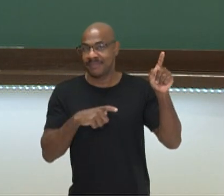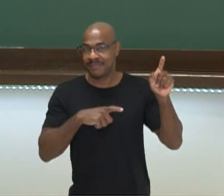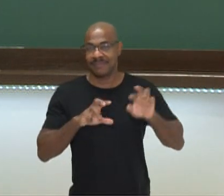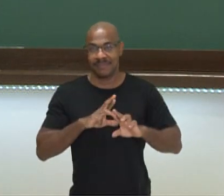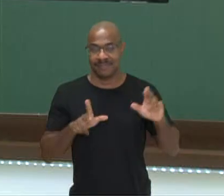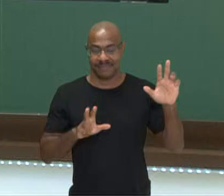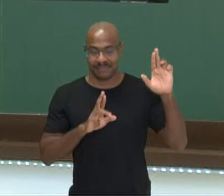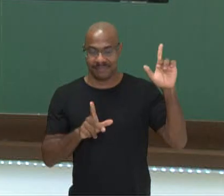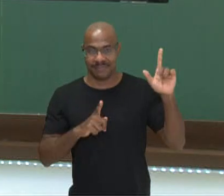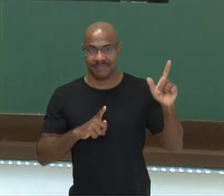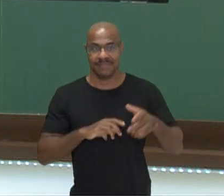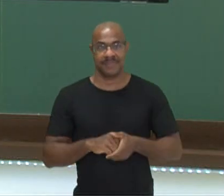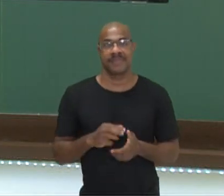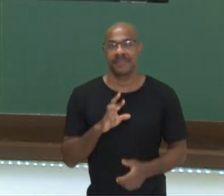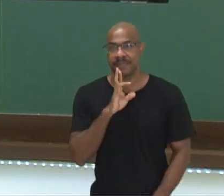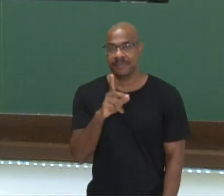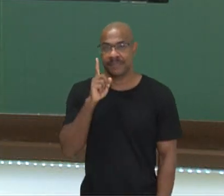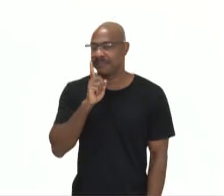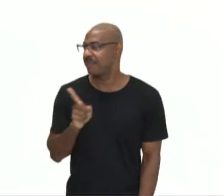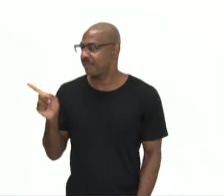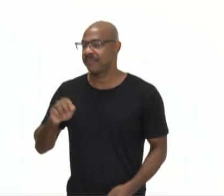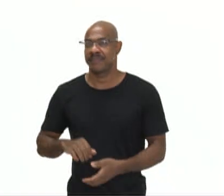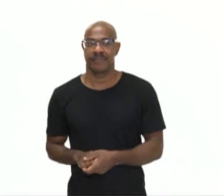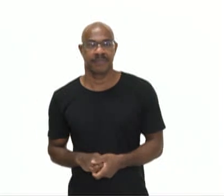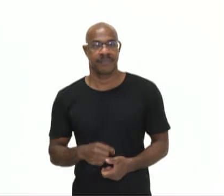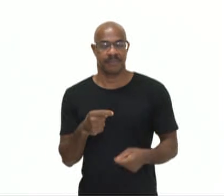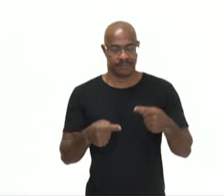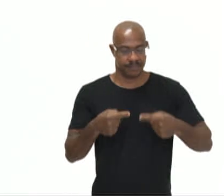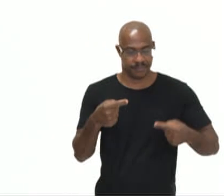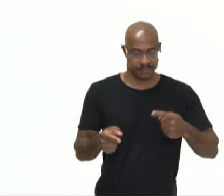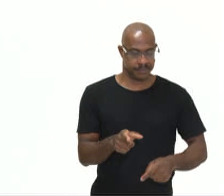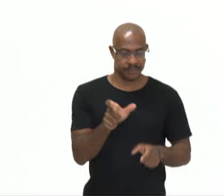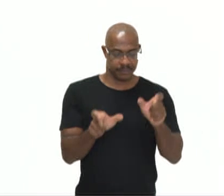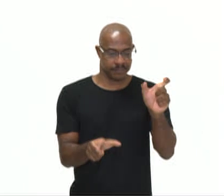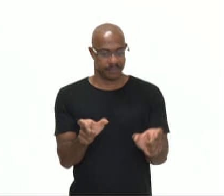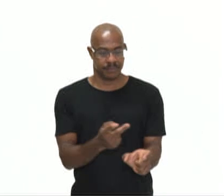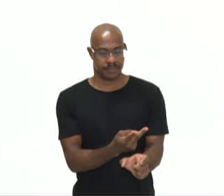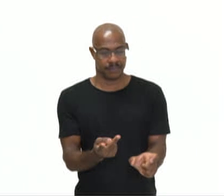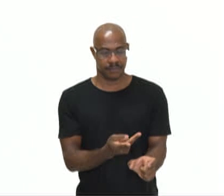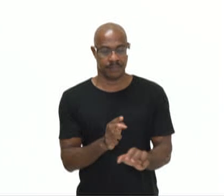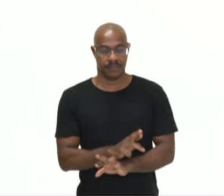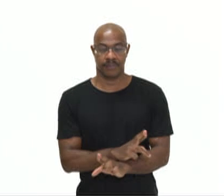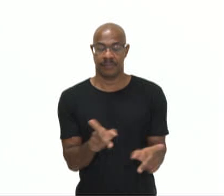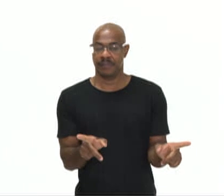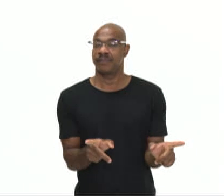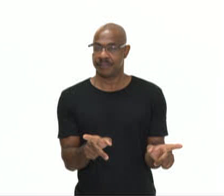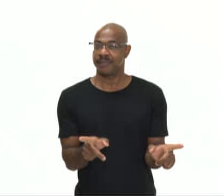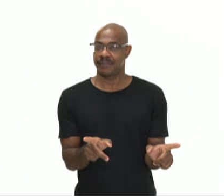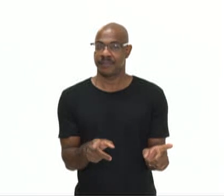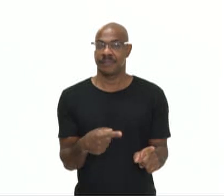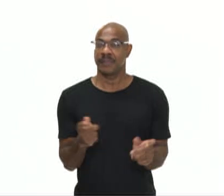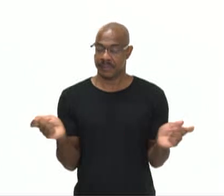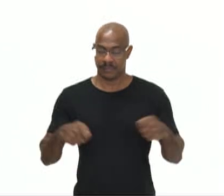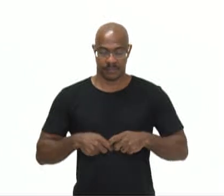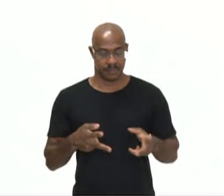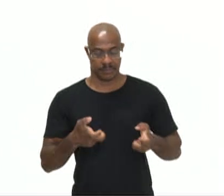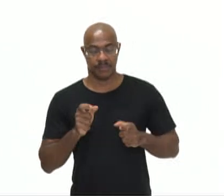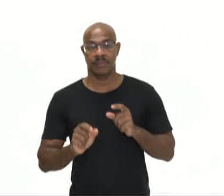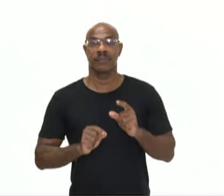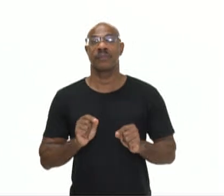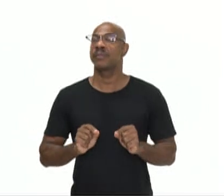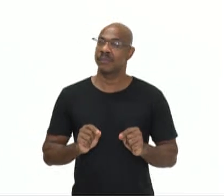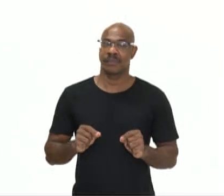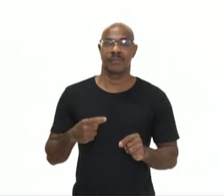que nós temos a nossa resposta. Os discursos dos dois personagens são diferentes. É possível perceber